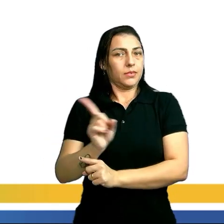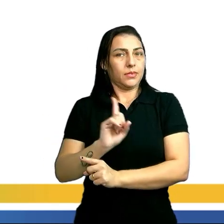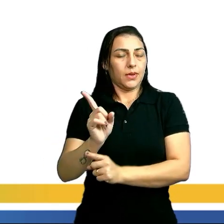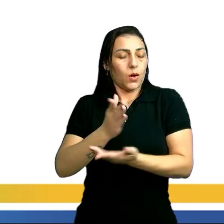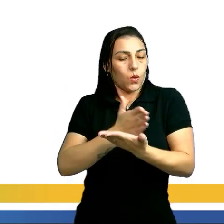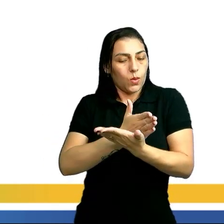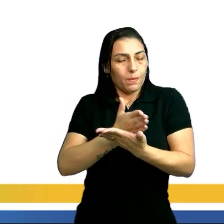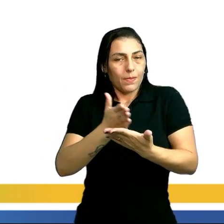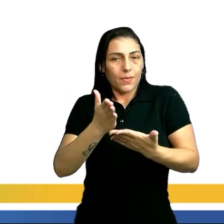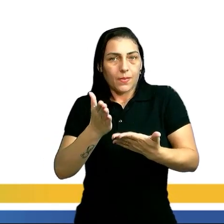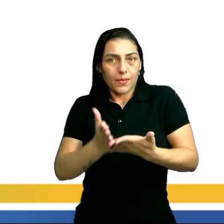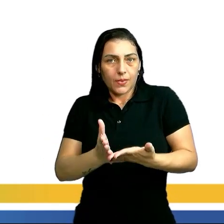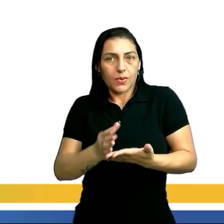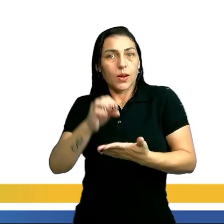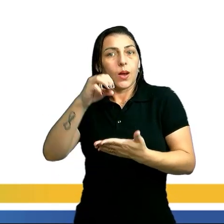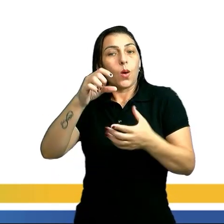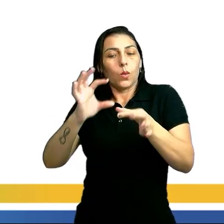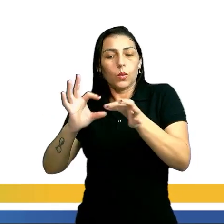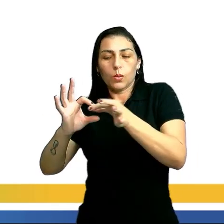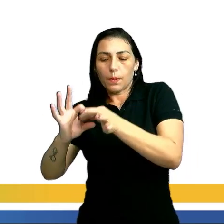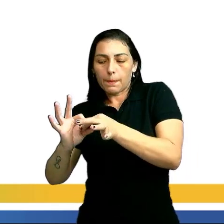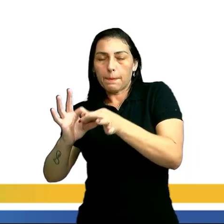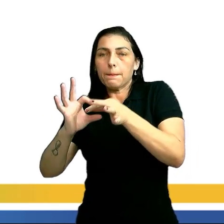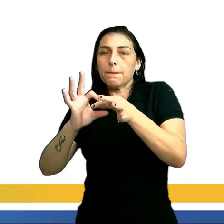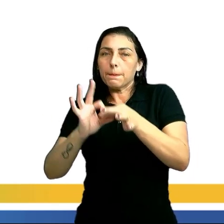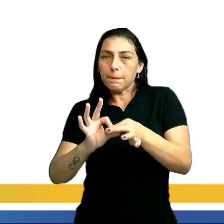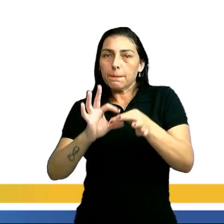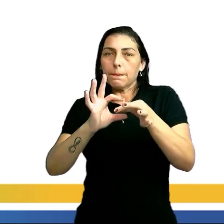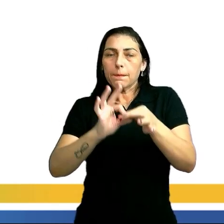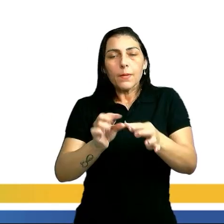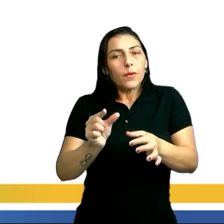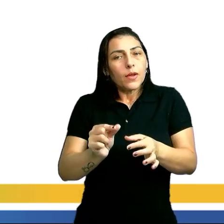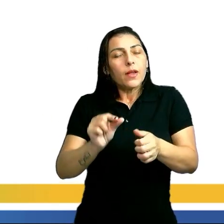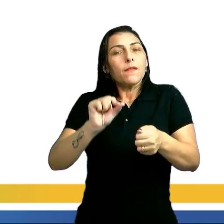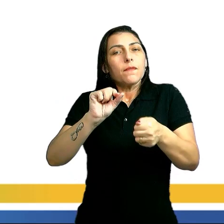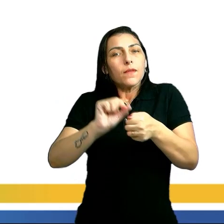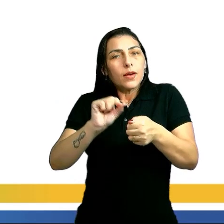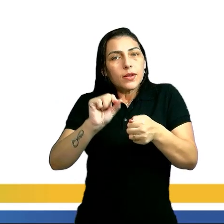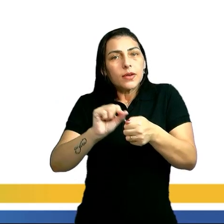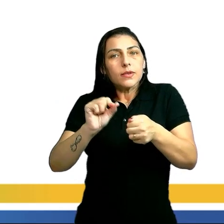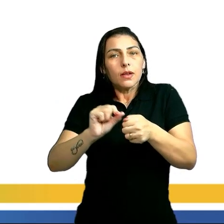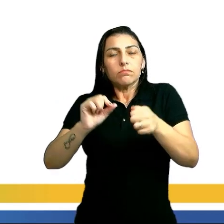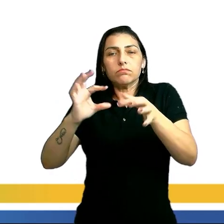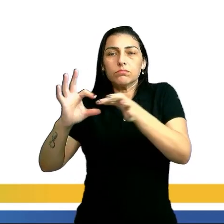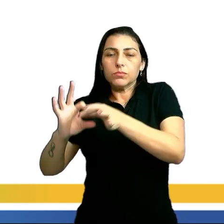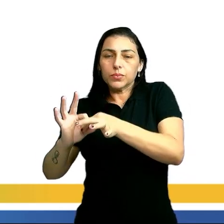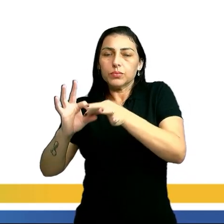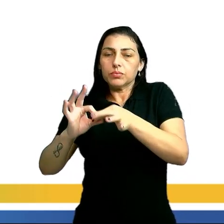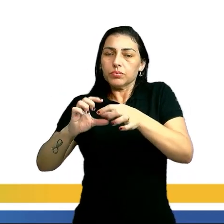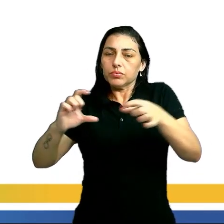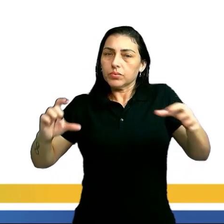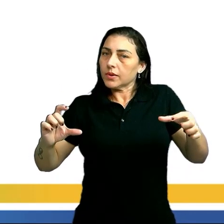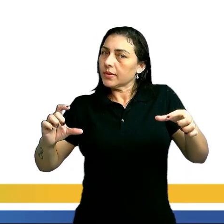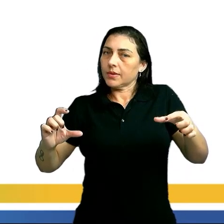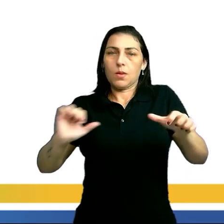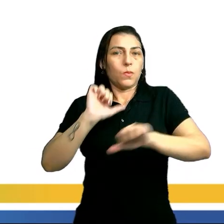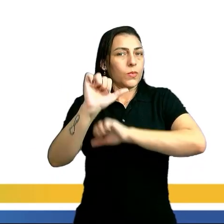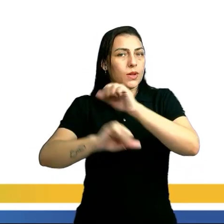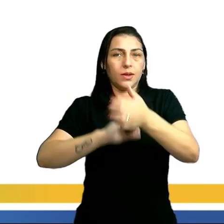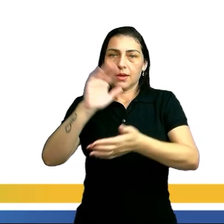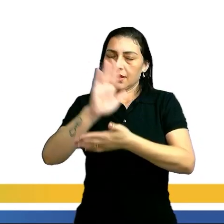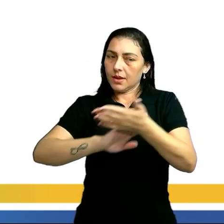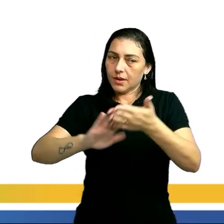sendo começado com um monômero, é uma molécula pequena. E ela está formando uma molécula grande. Então, não tem nada de